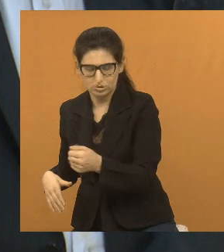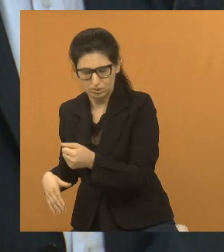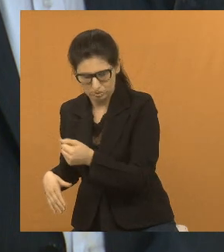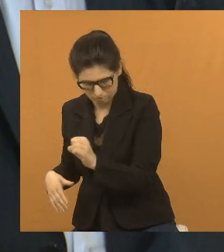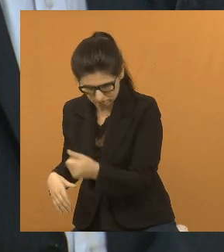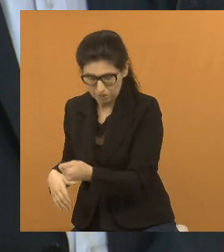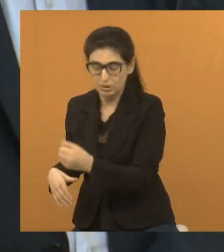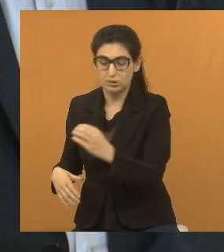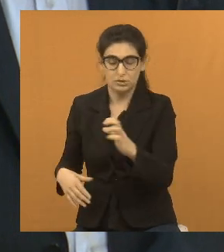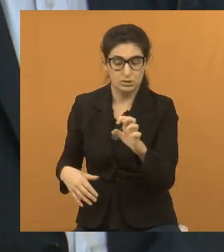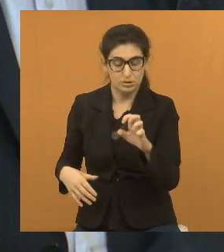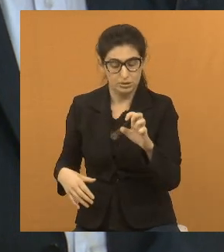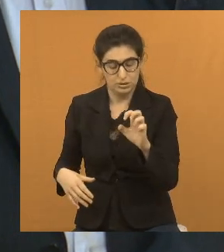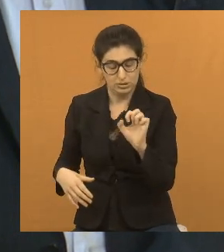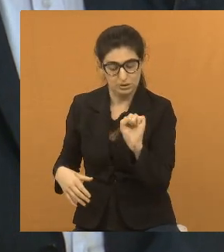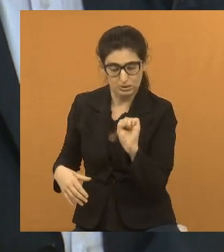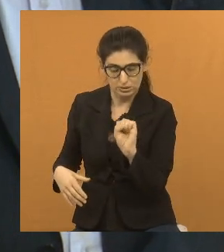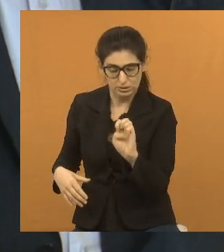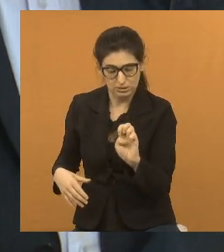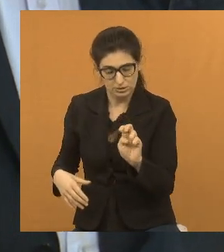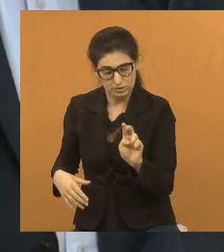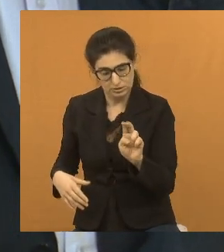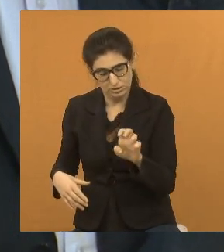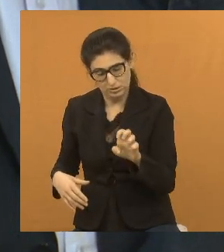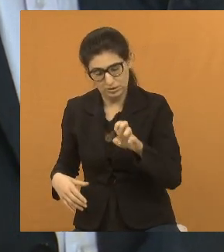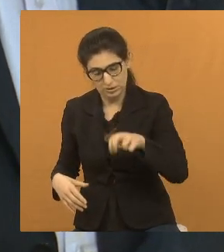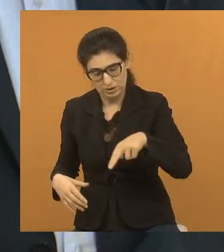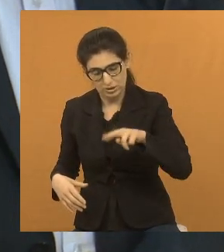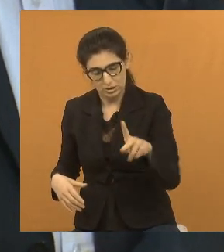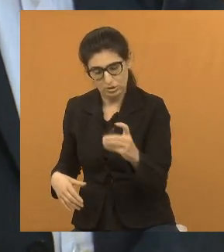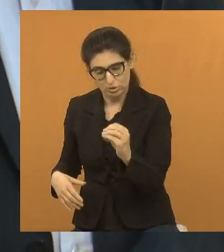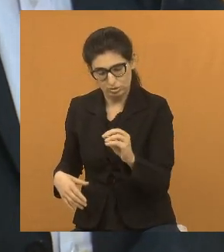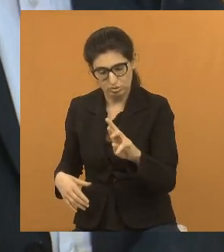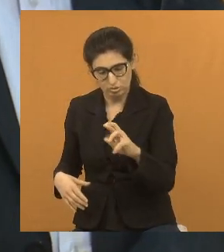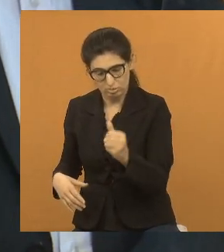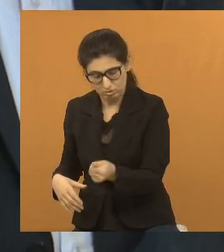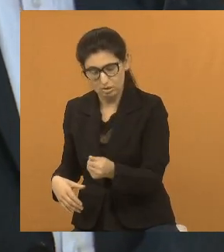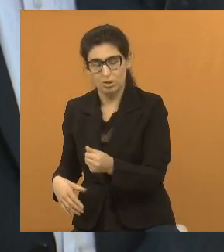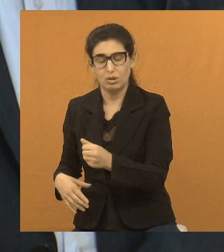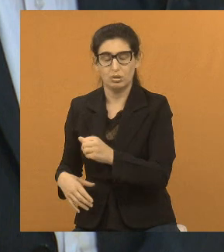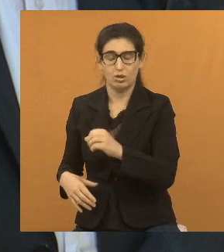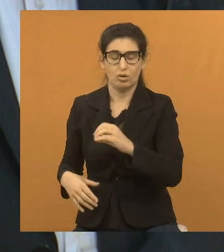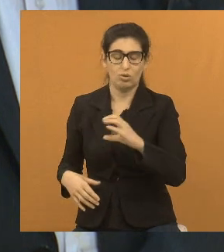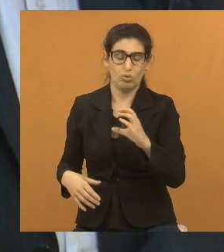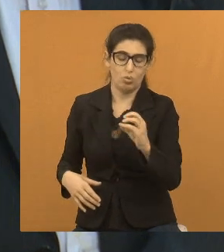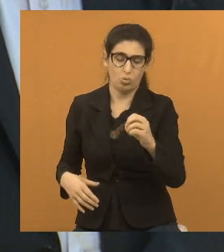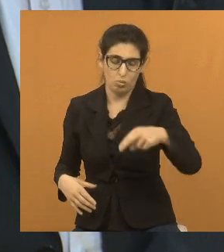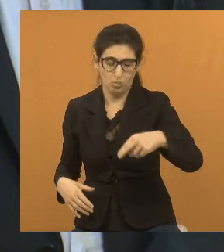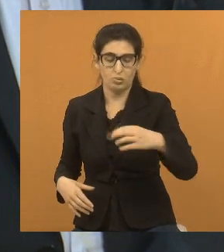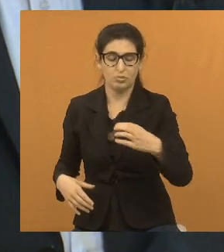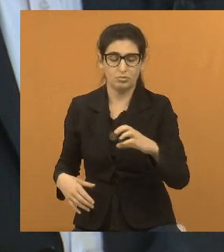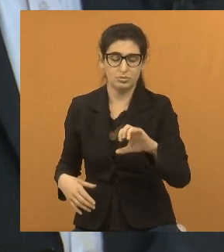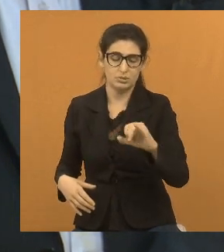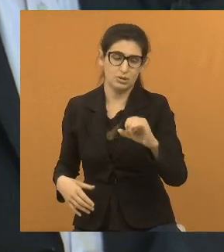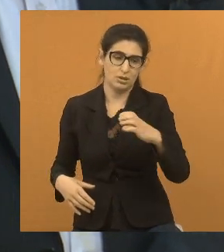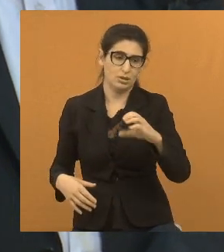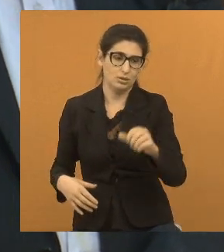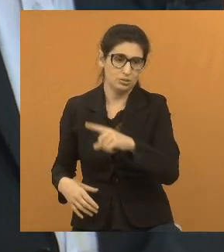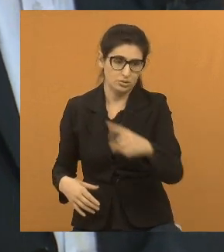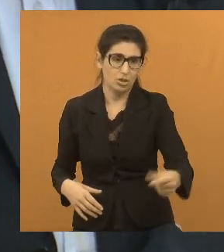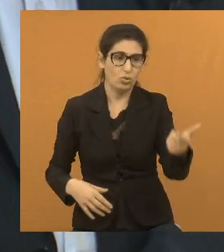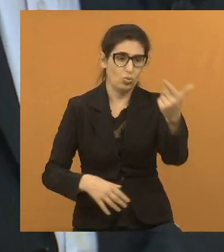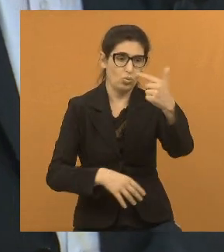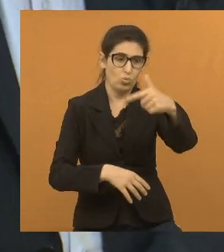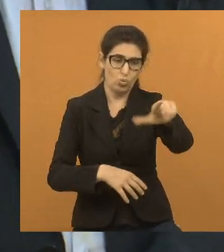do Rosário, com as ruas, né, Major Acácio e Chiquinha Schuring. Eu digo isso a médio prazo porque a